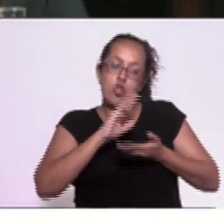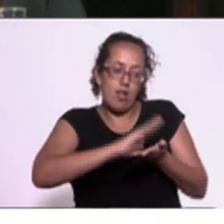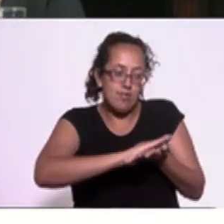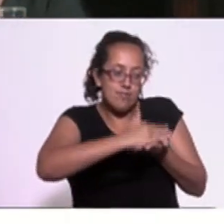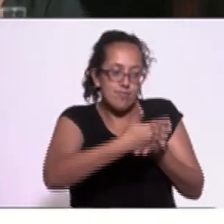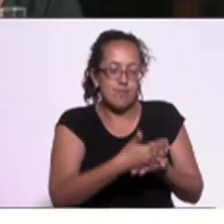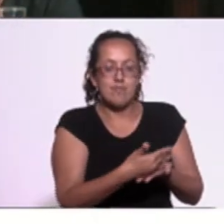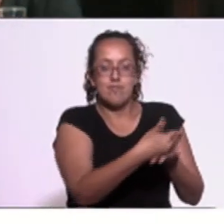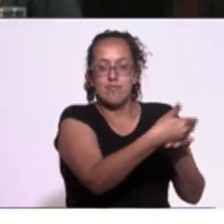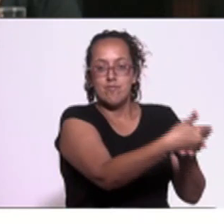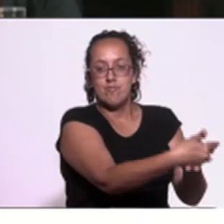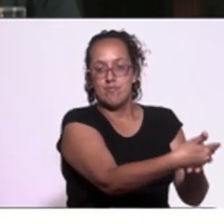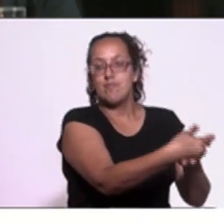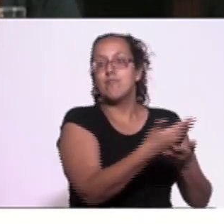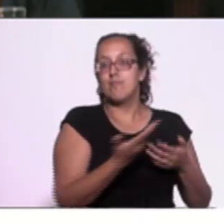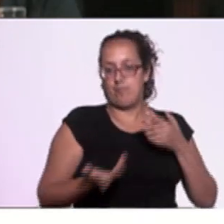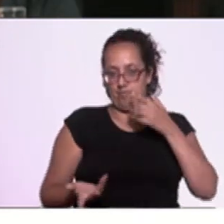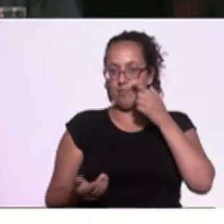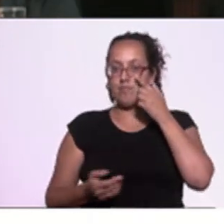diretora de patrimônio.